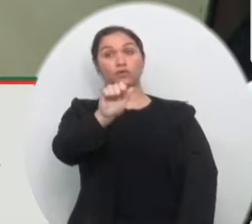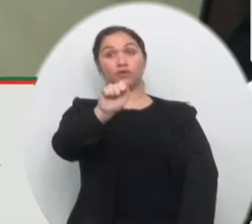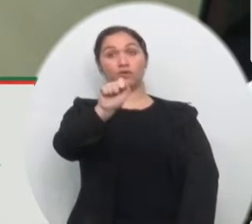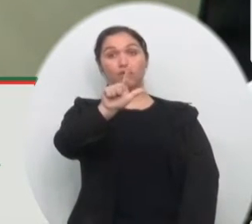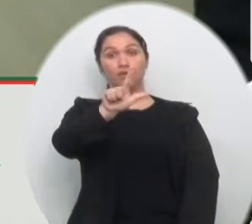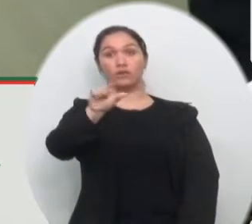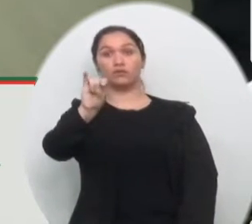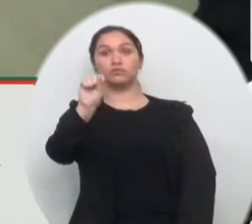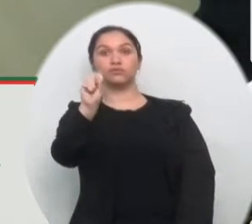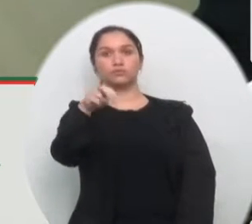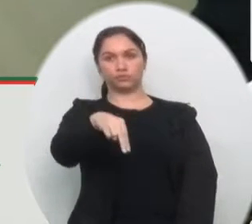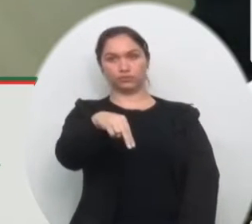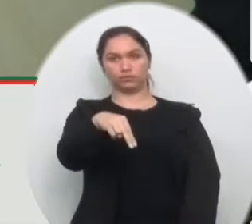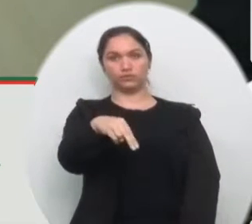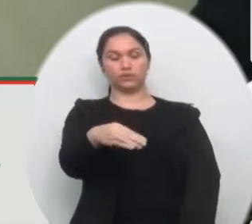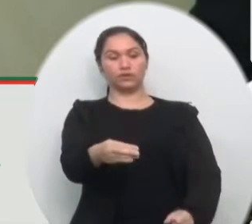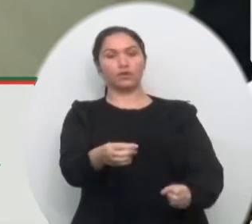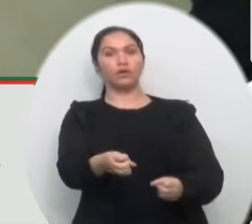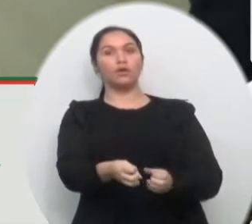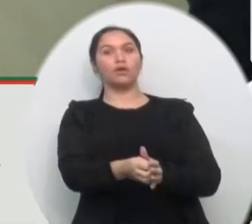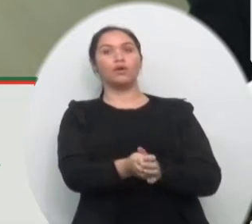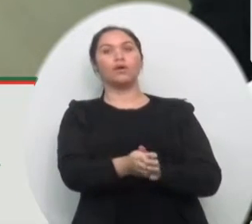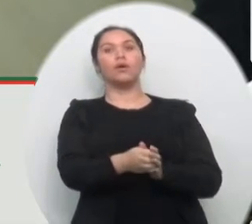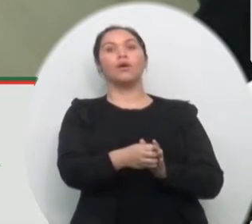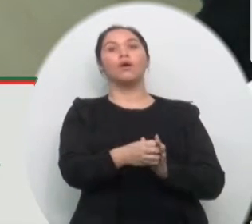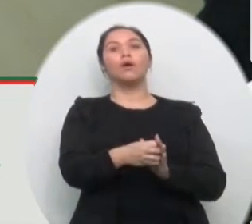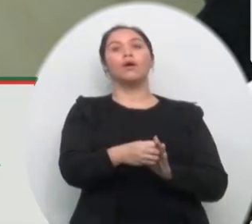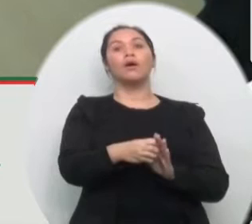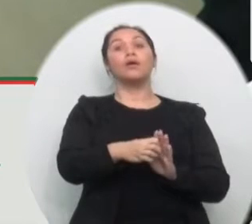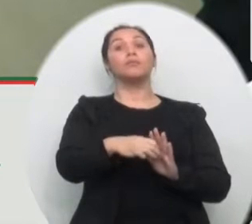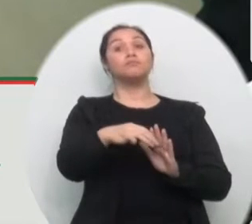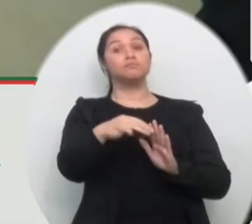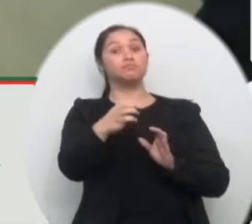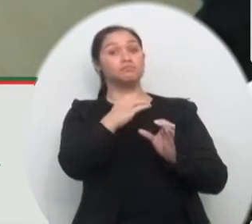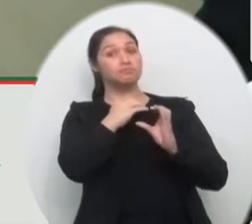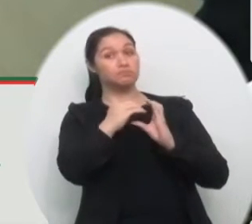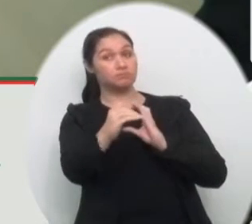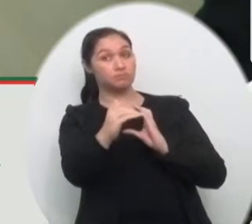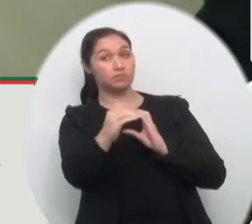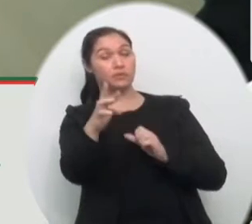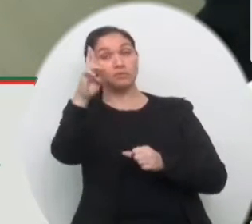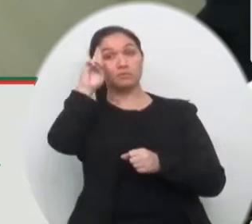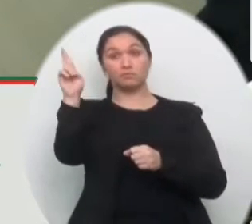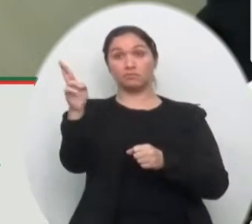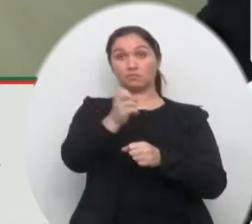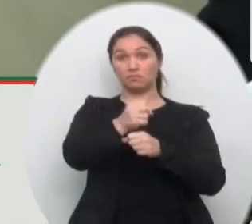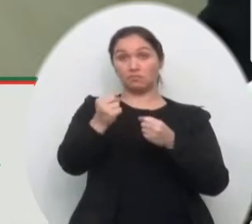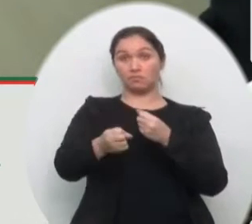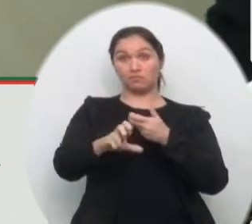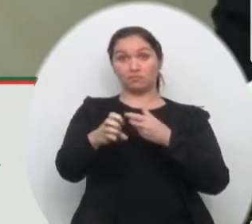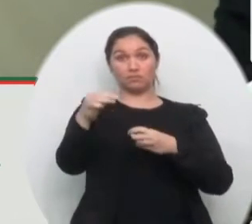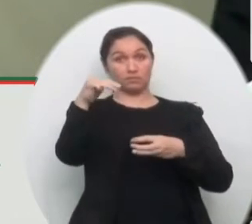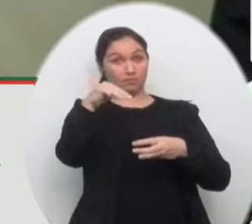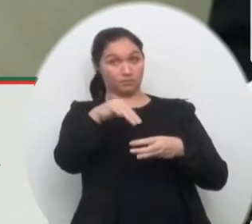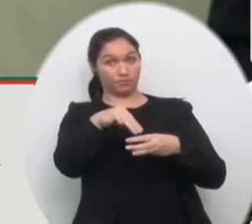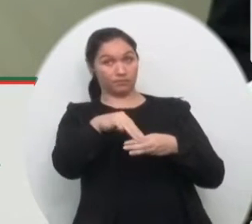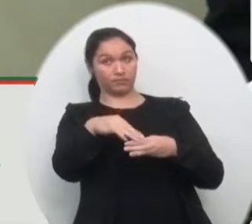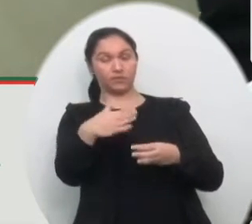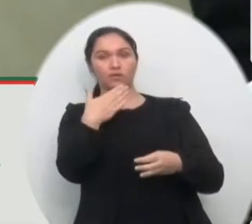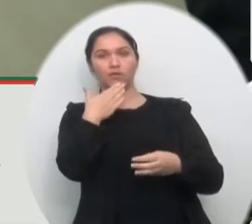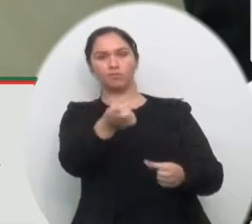Pires. Mensagem número 023 do chefe do Poder Executivo Municipal, encaminhando veto total ao